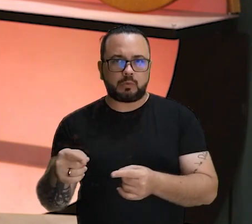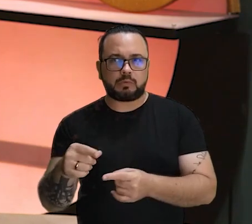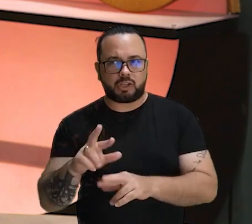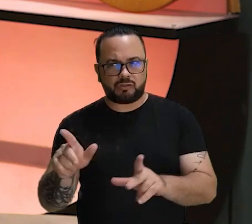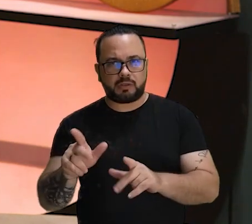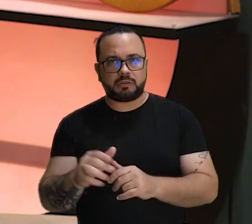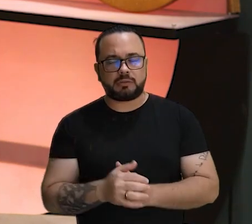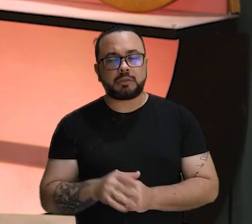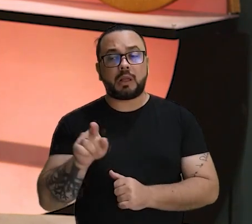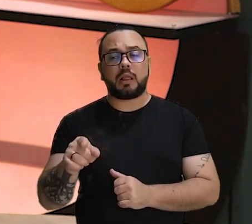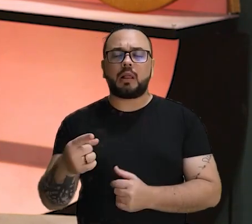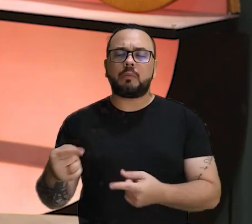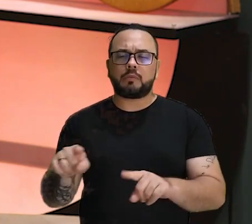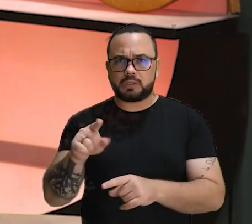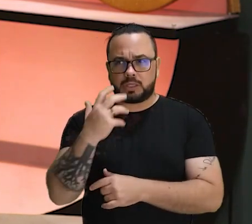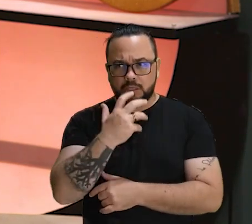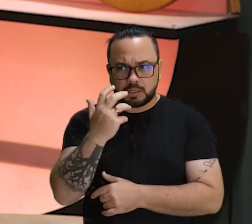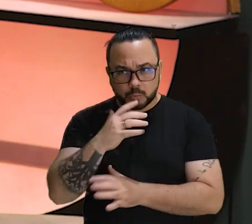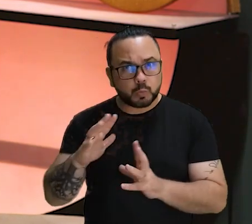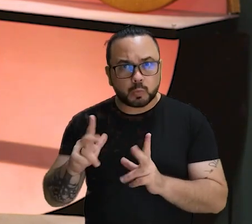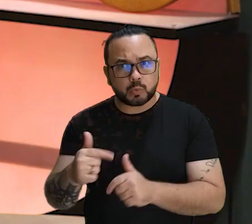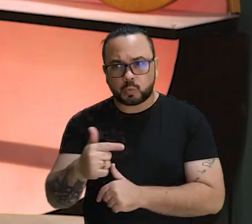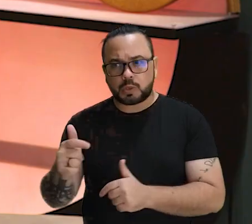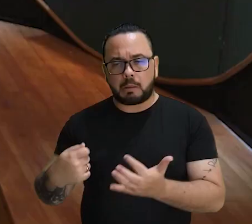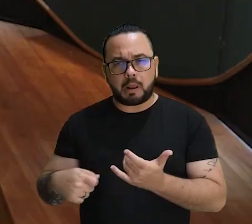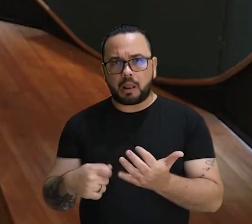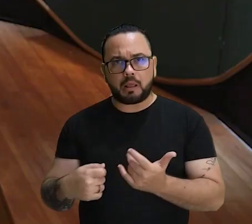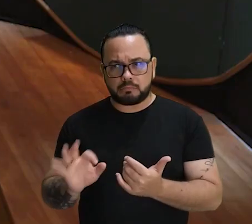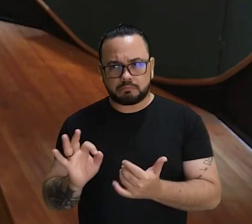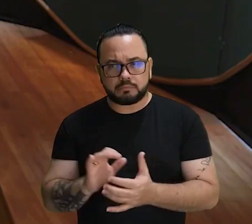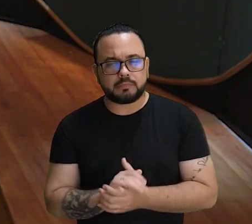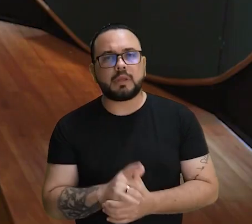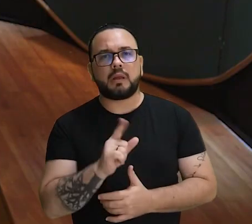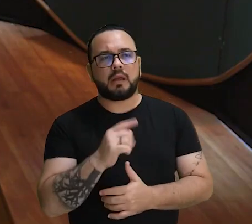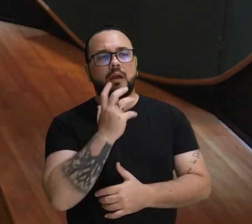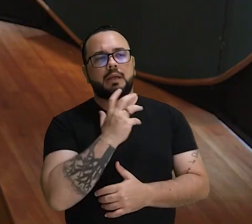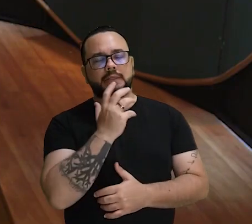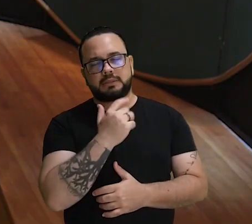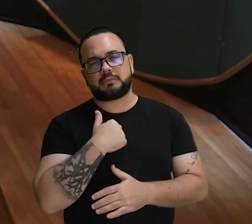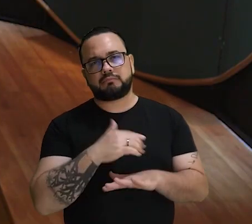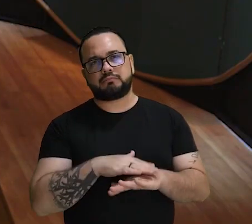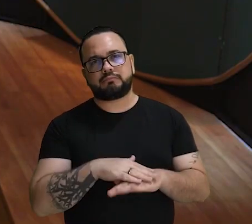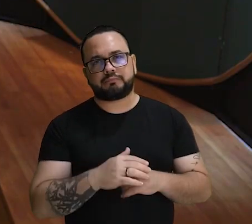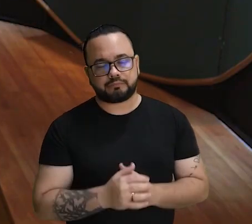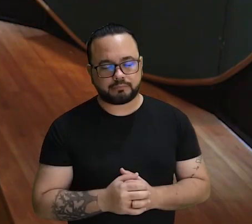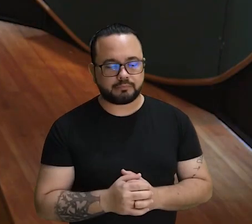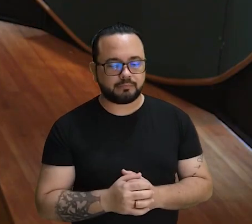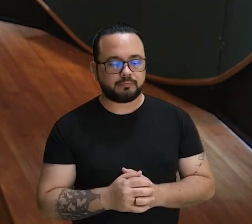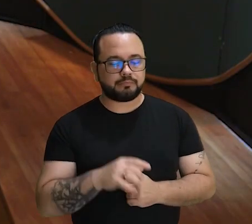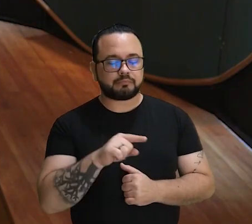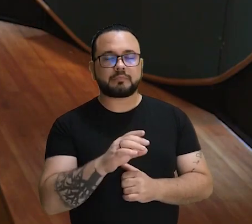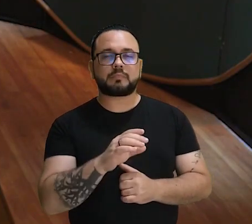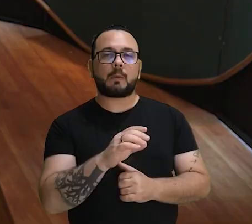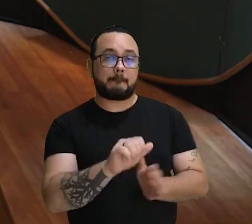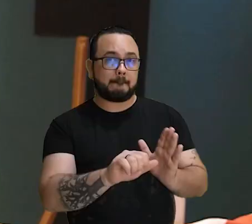desse, imagino. Esse disco você canta todas as músicas, não tem nenhuma instrumental, né? É todo de canção. E ele foi